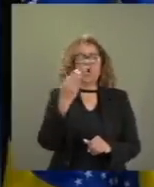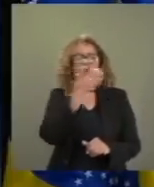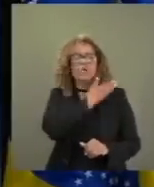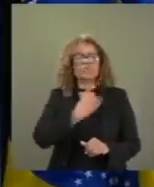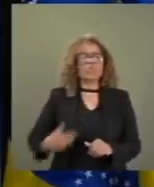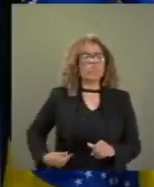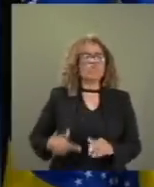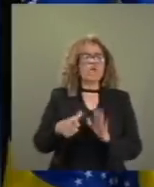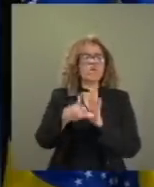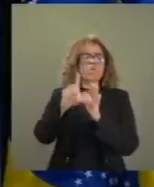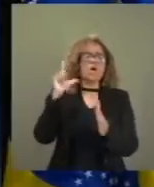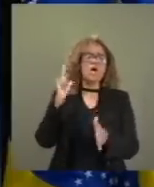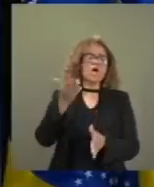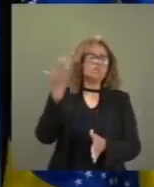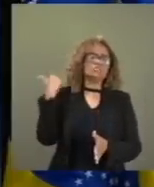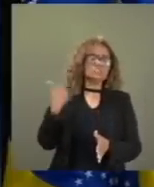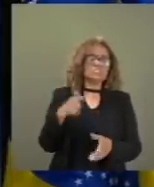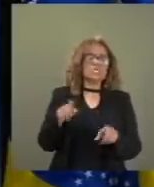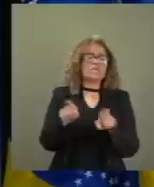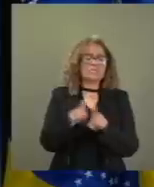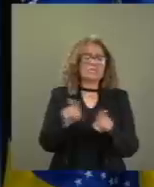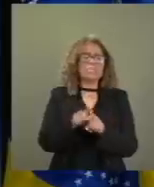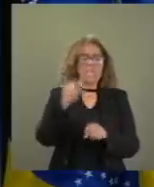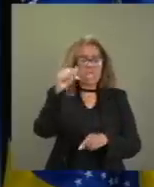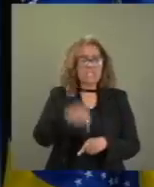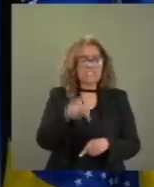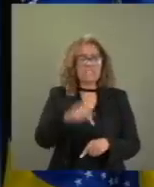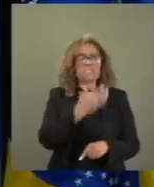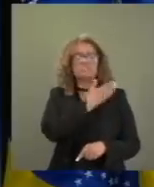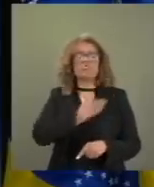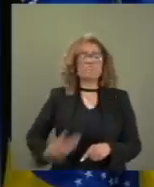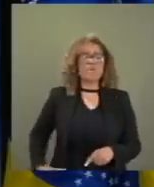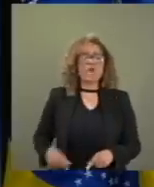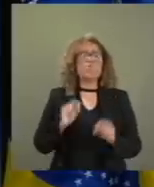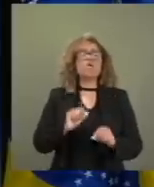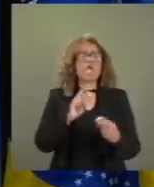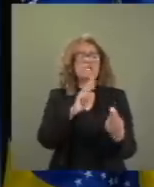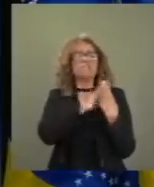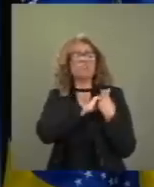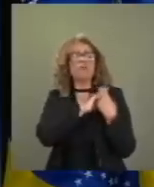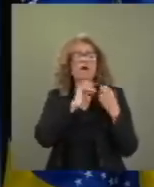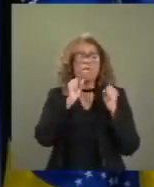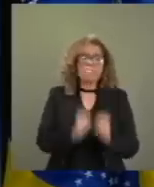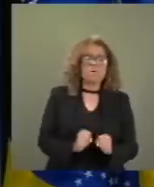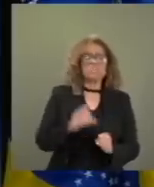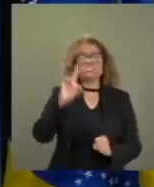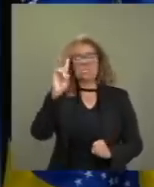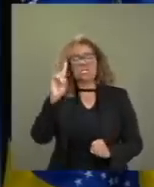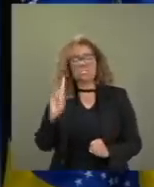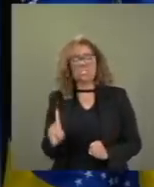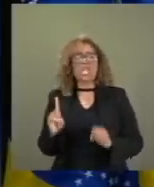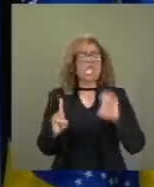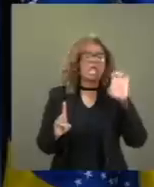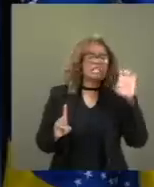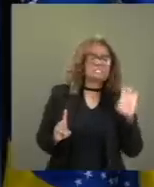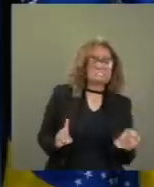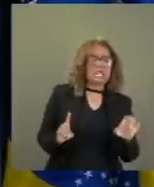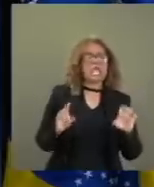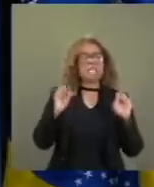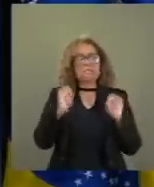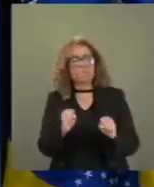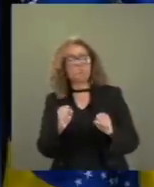desse governo também Quem é responsável seja de direita seja de esquerda seja